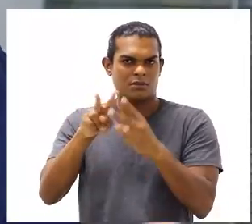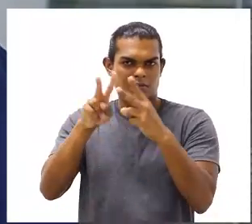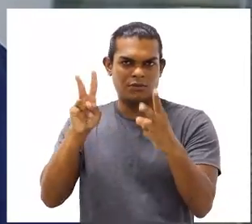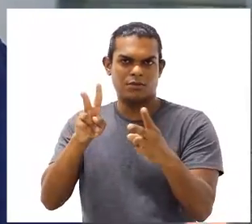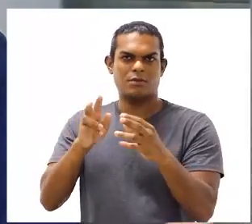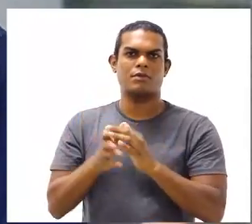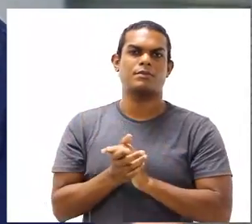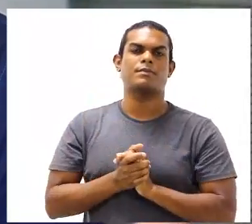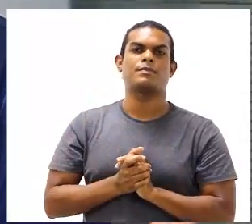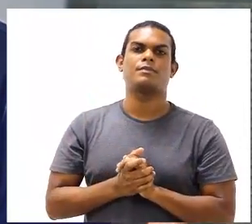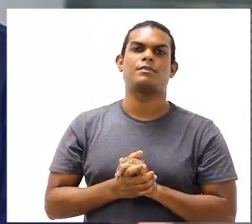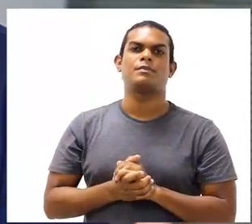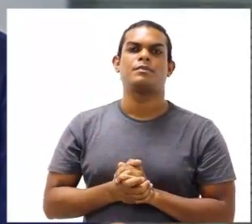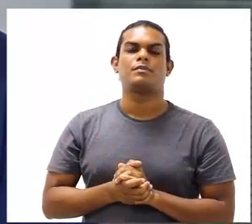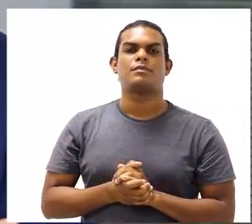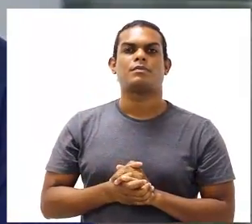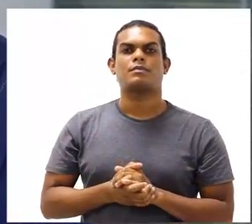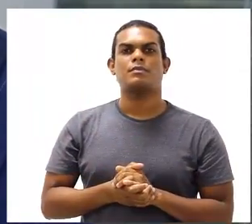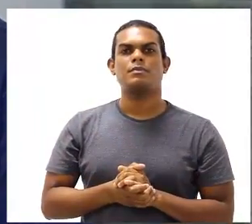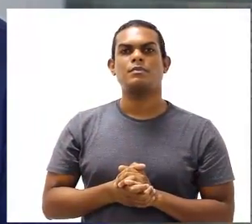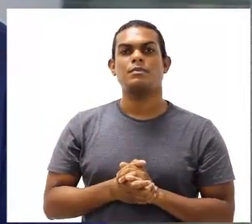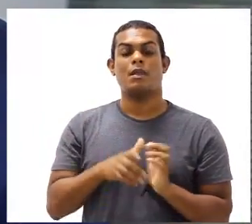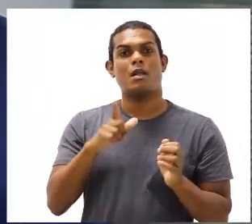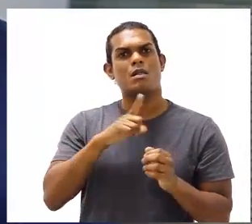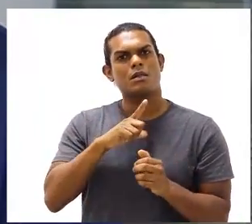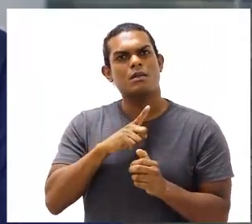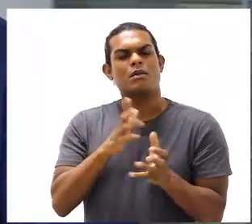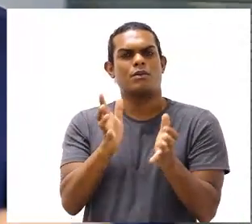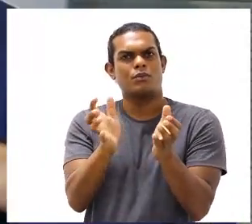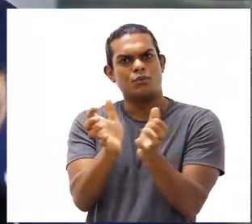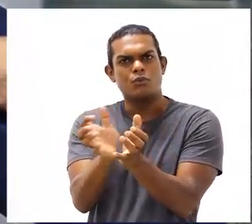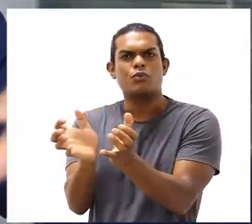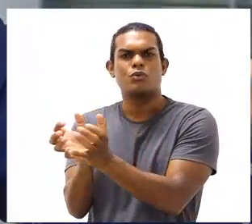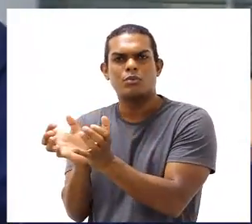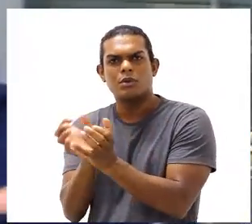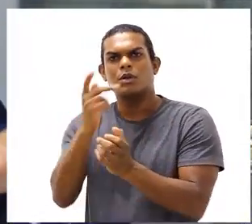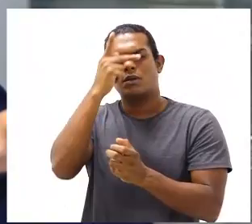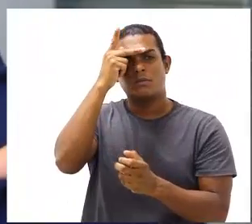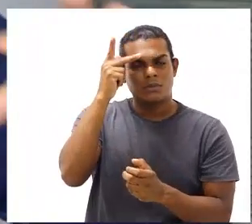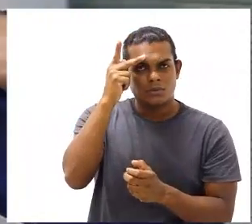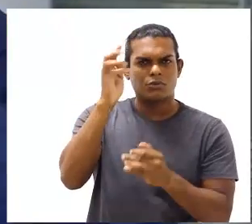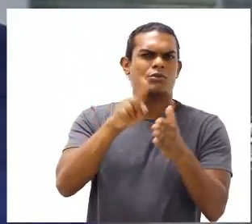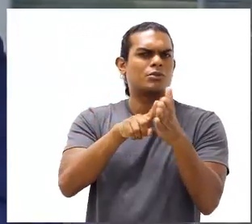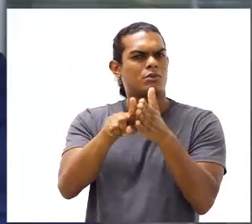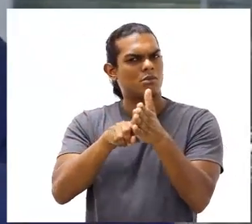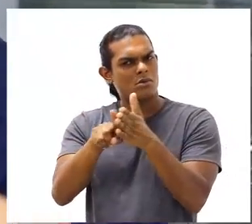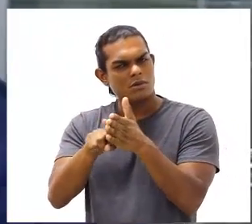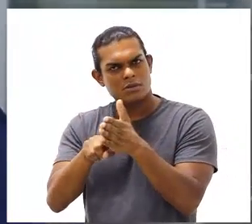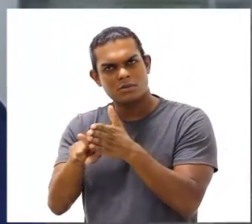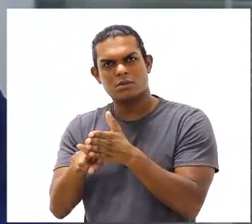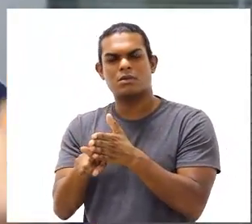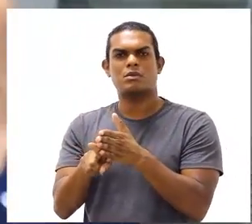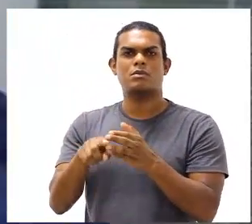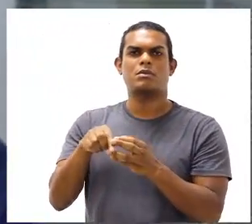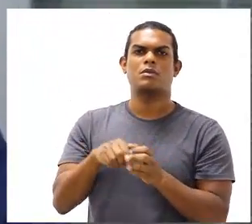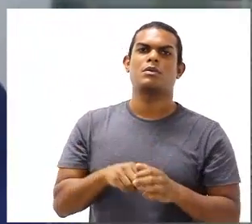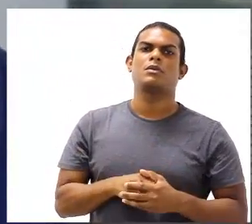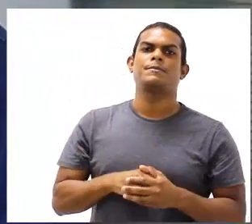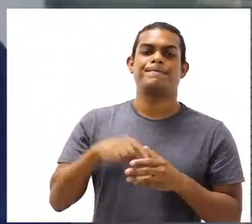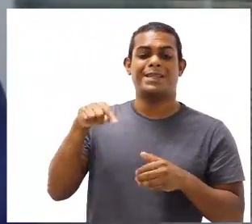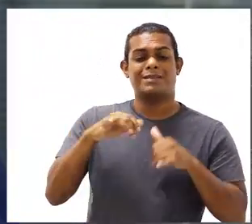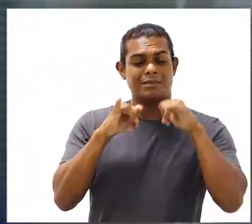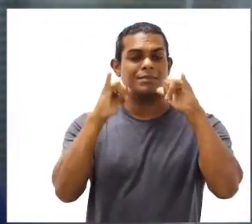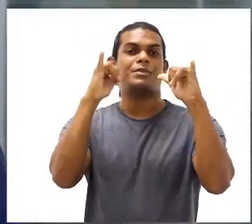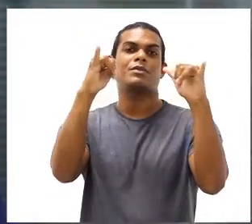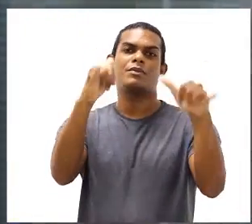aí é extremamente articulado. A gente tem uma equipe de pessoas que estão mapeando as informações, vendo o que é a necessidade,